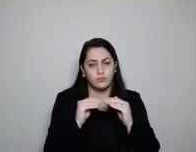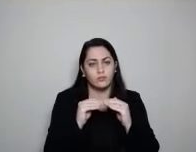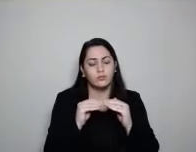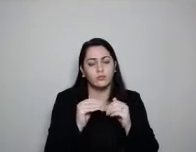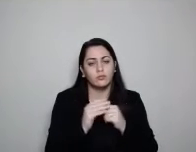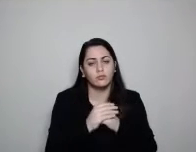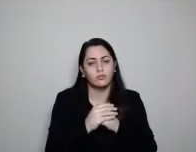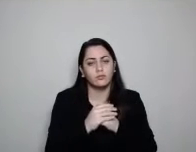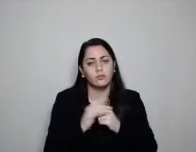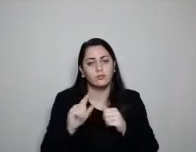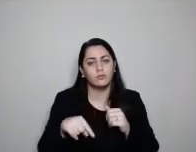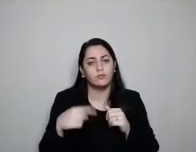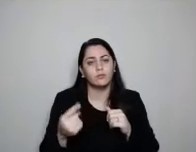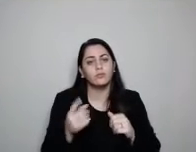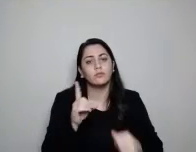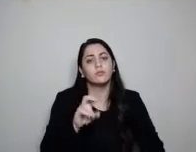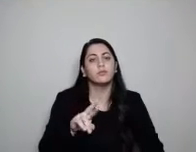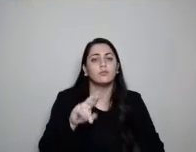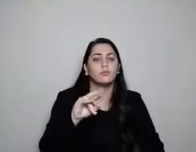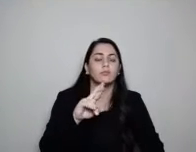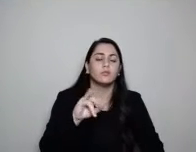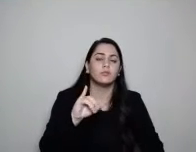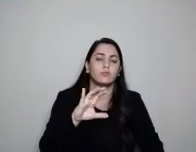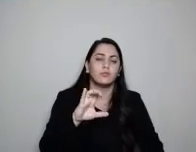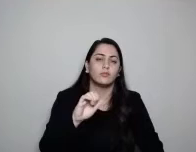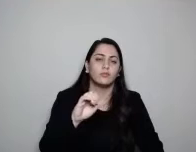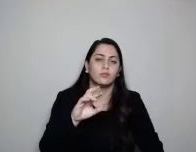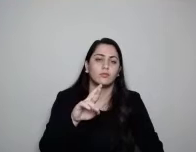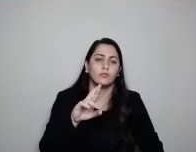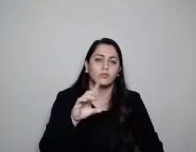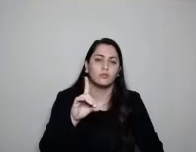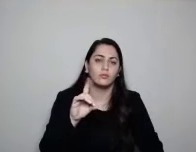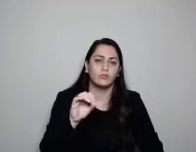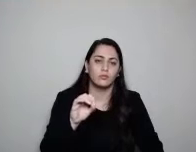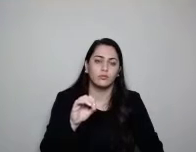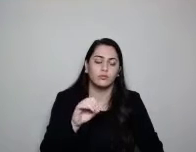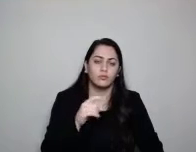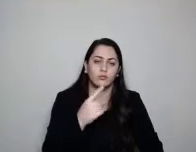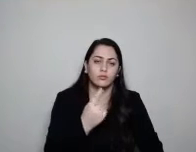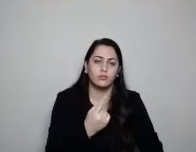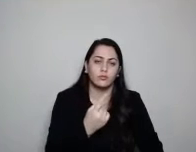do Ricardo. Está com a palavra, doutor Ricardo. É para o